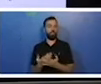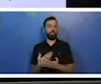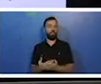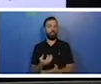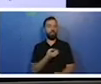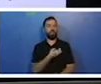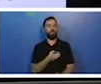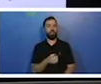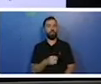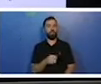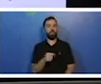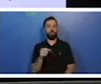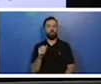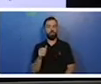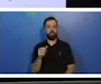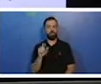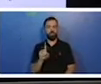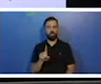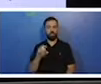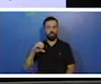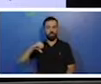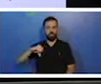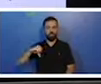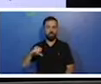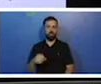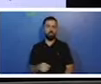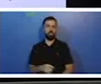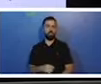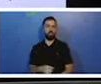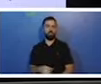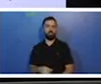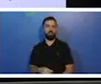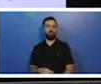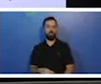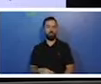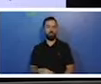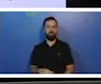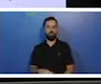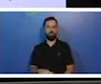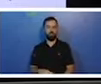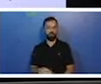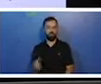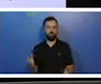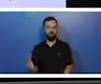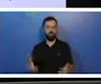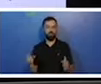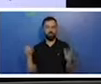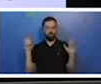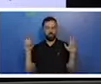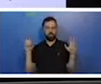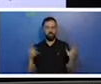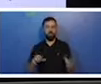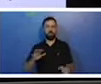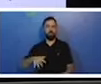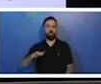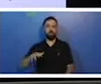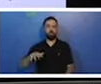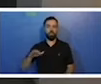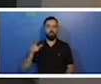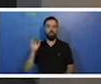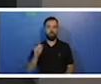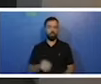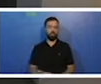para recreação pré primeiro e segundo ano nosso tema da aula hoje é basquetebol